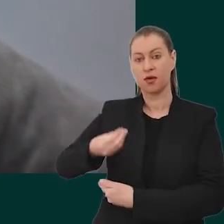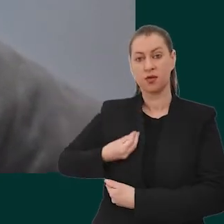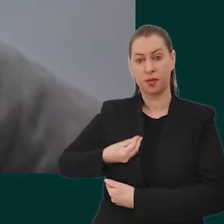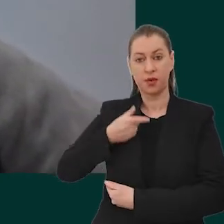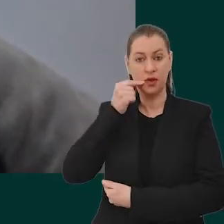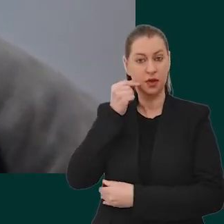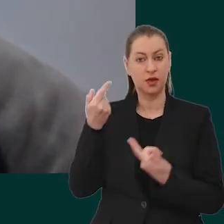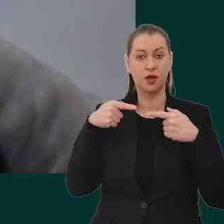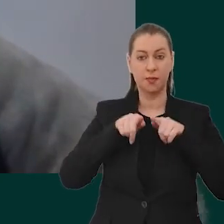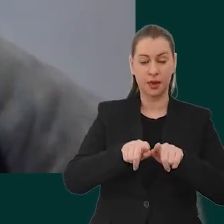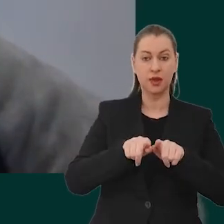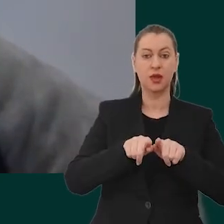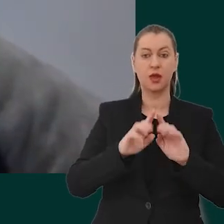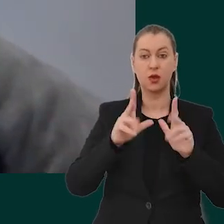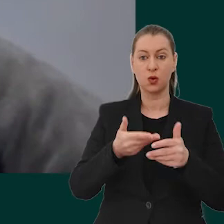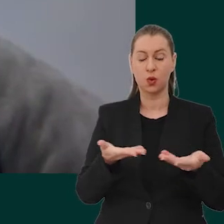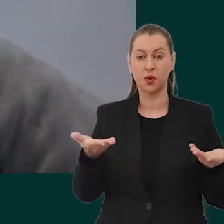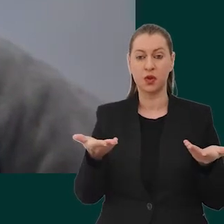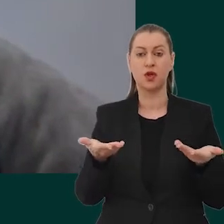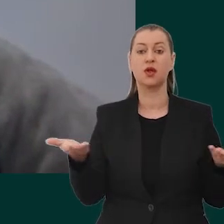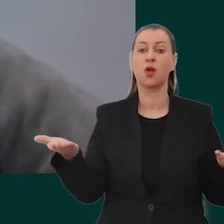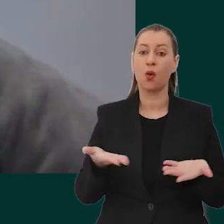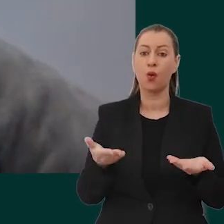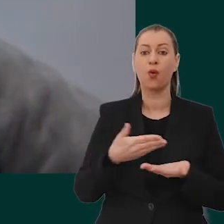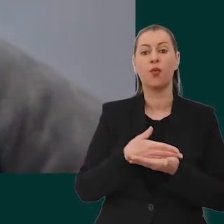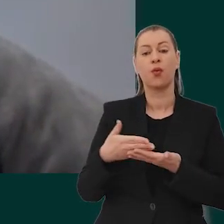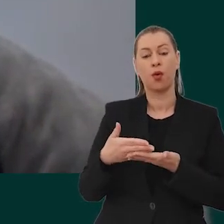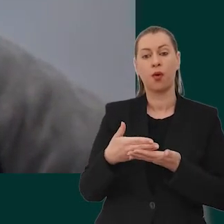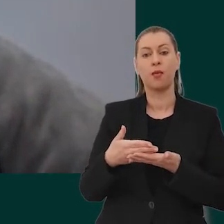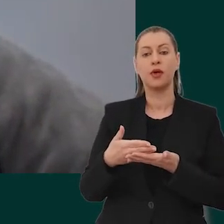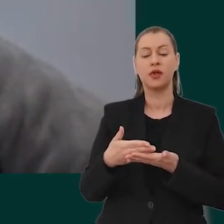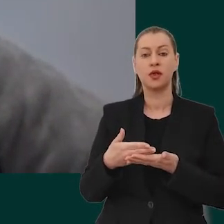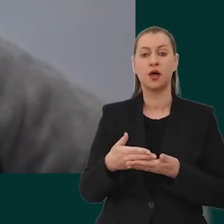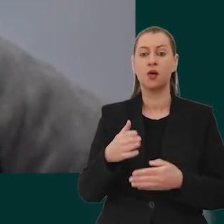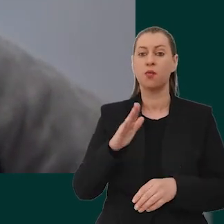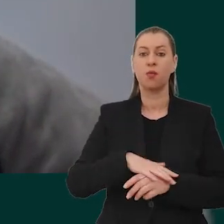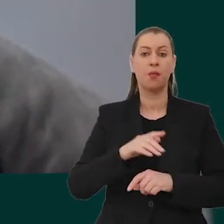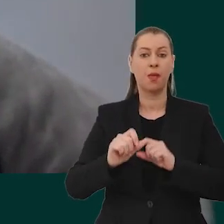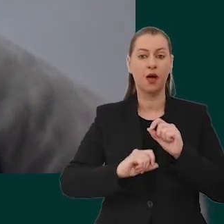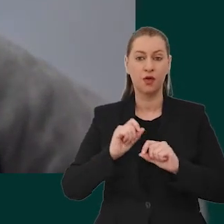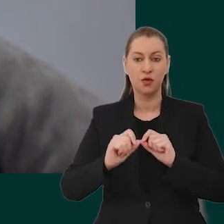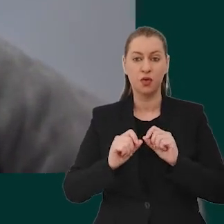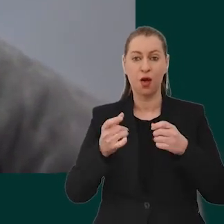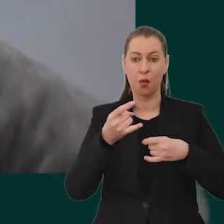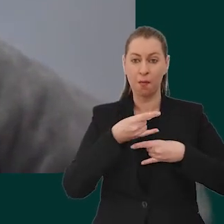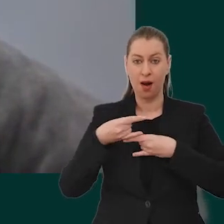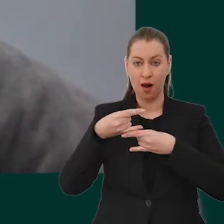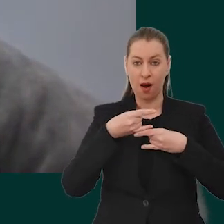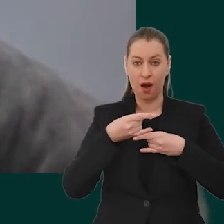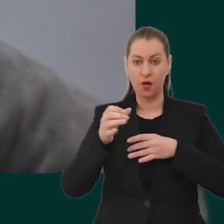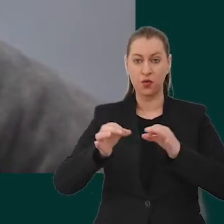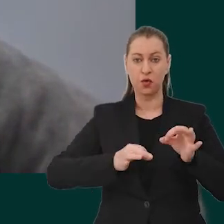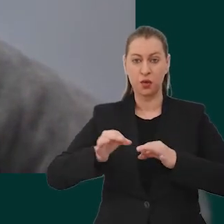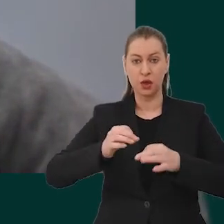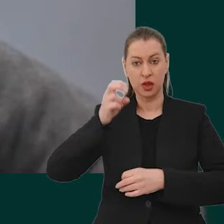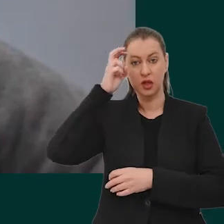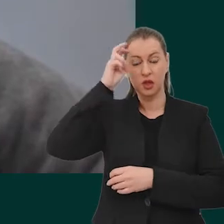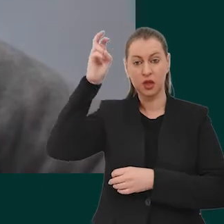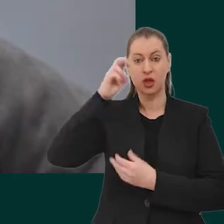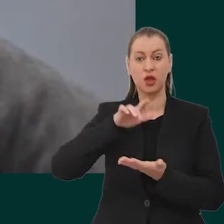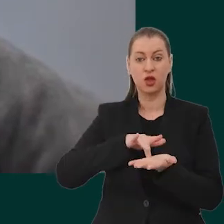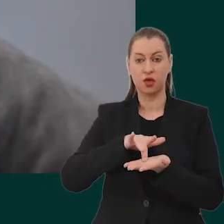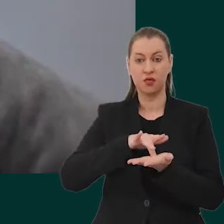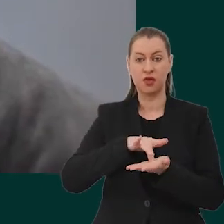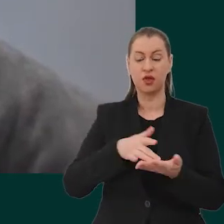a parceria de todos. Então, hoje iniciamos mais uma live do projeto Inteligência